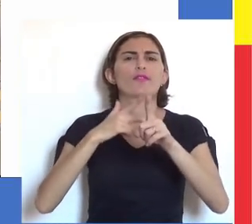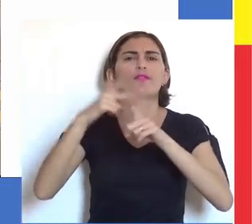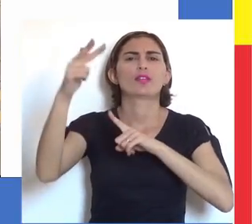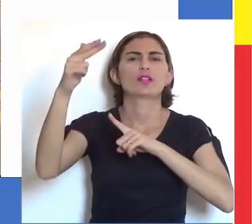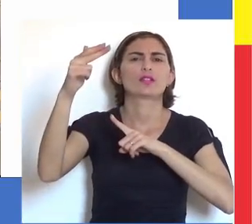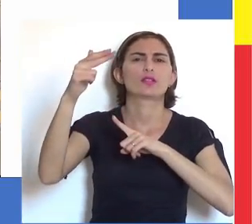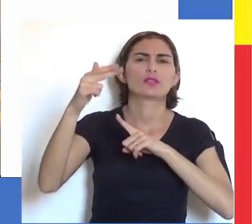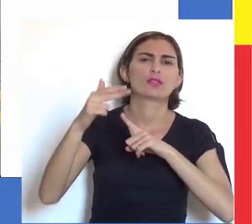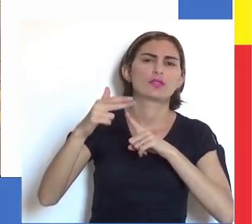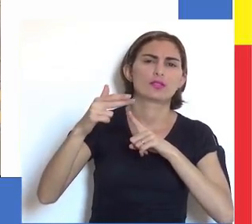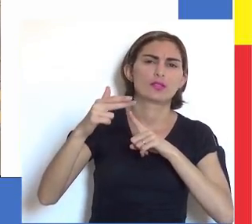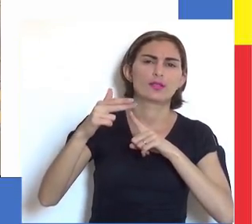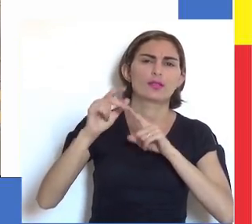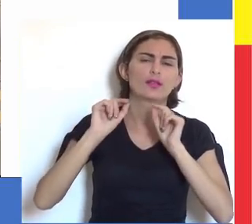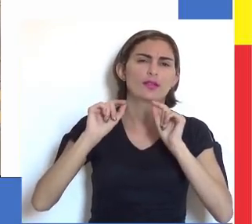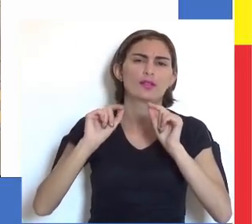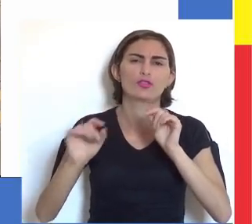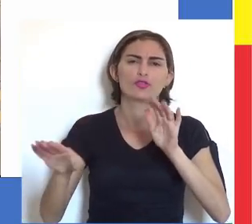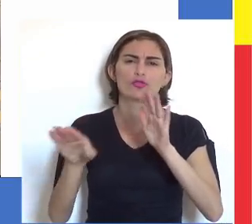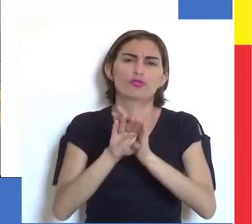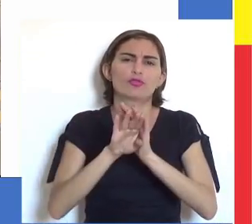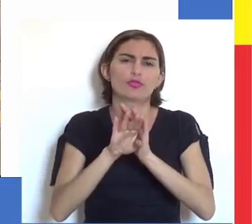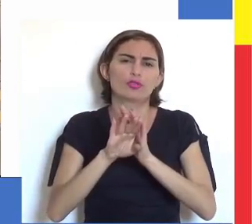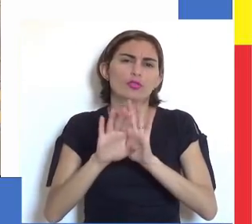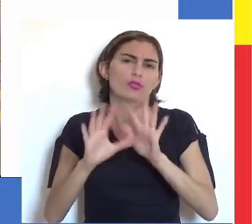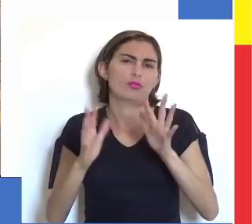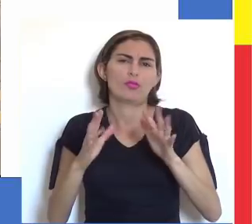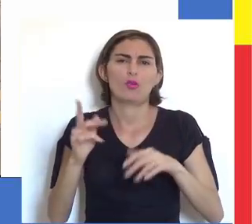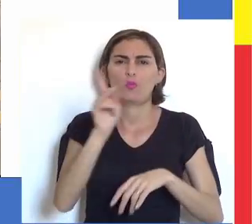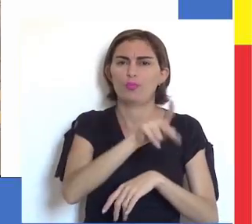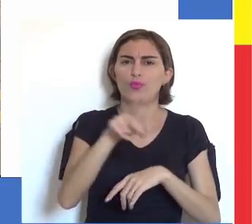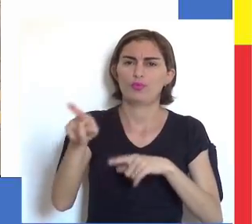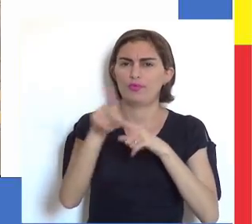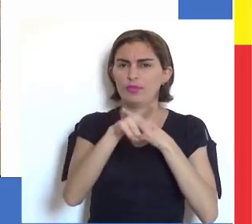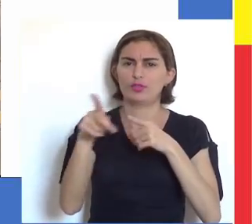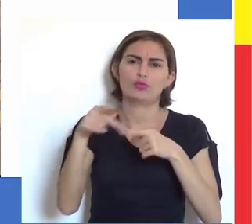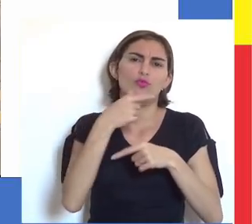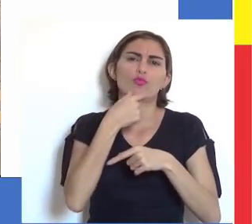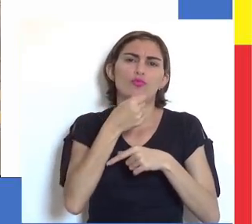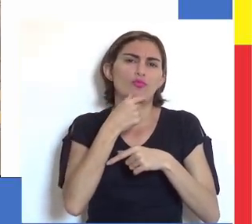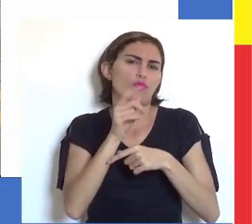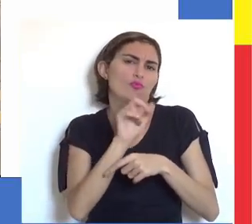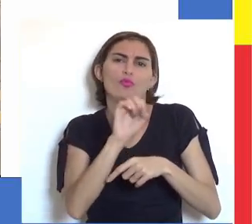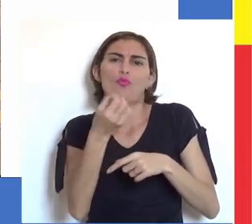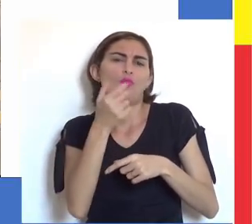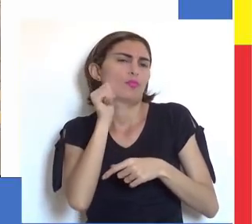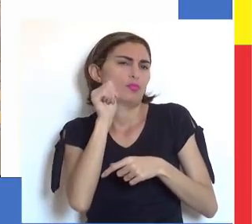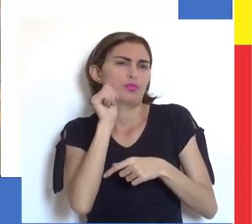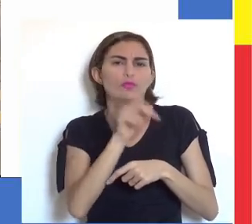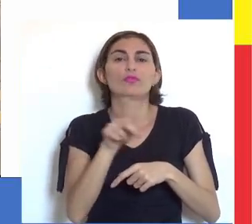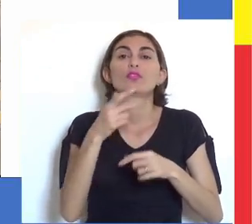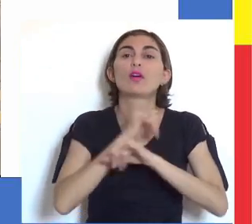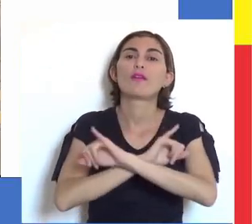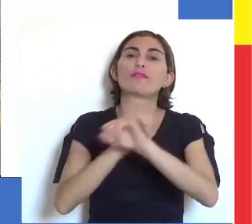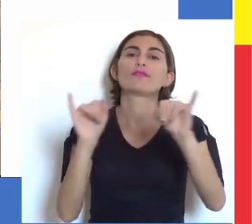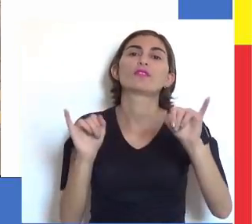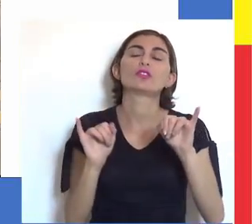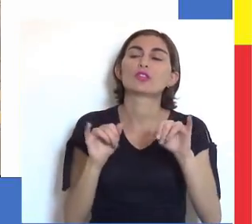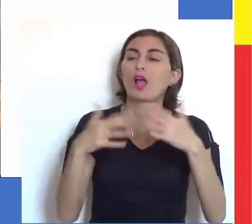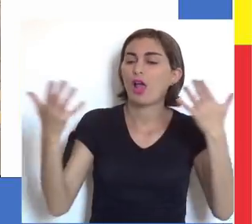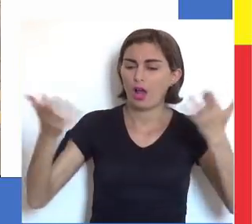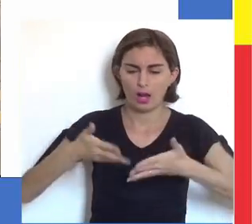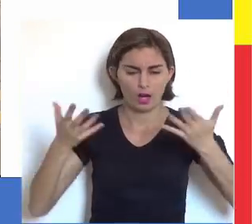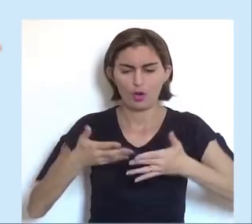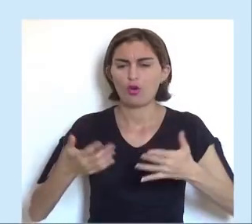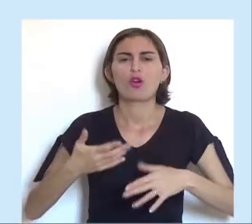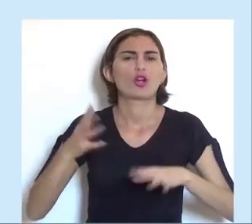vai ganhar, não é? E aí chega provavelmente o seu professor, a sua professora, e diz o seguinte: